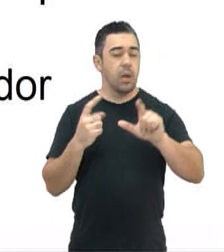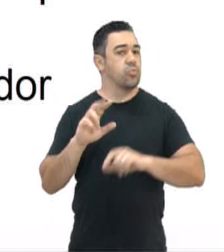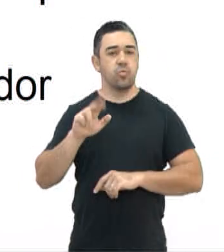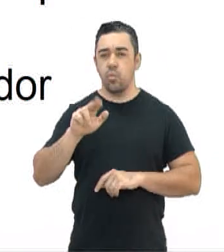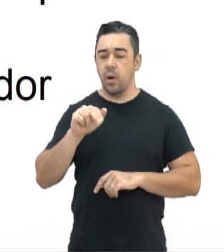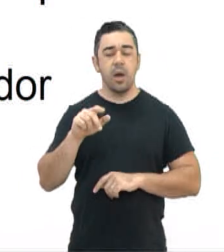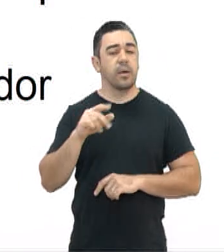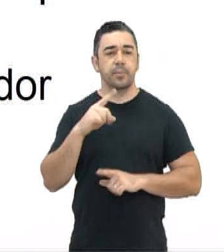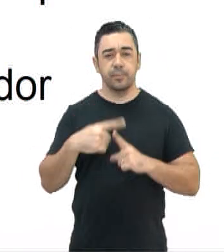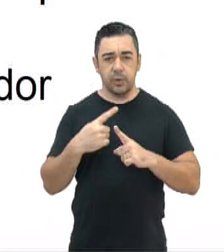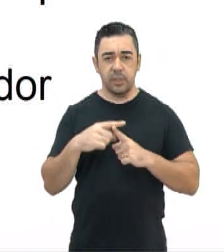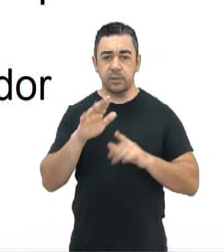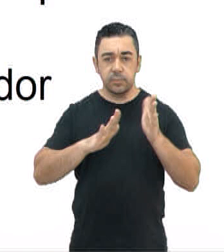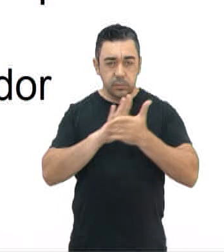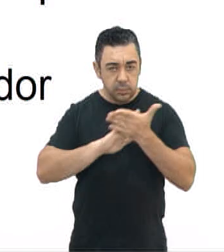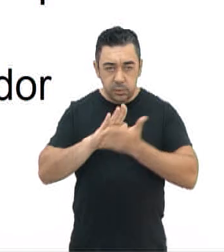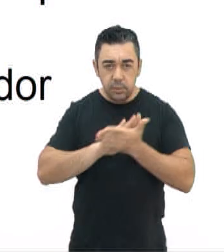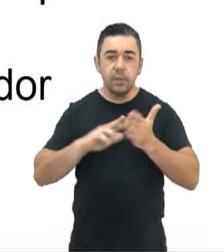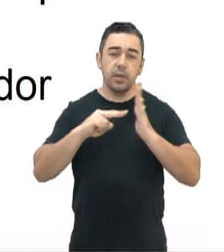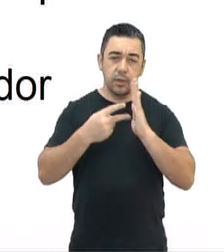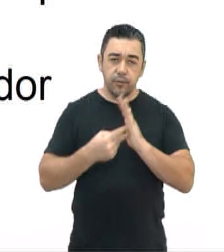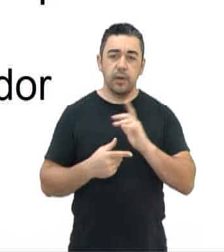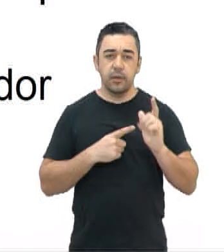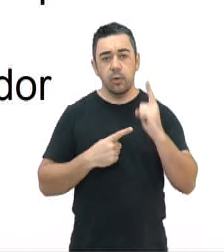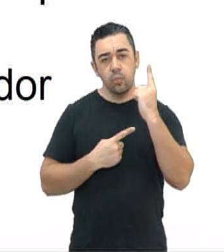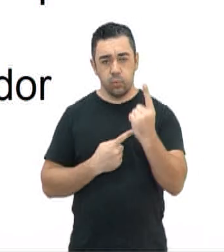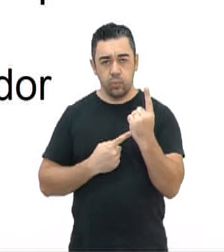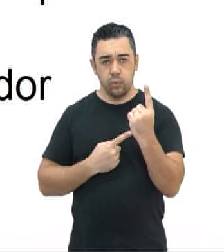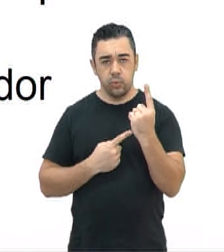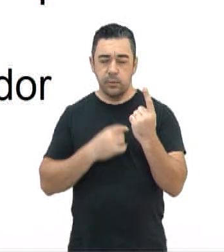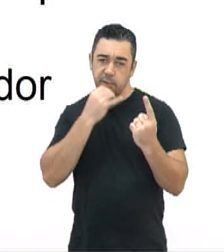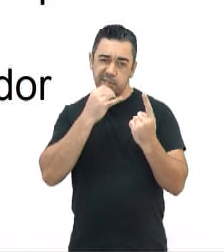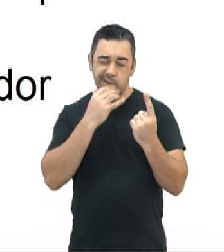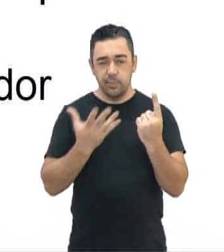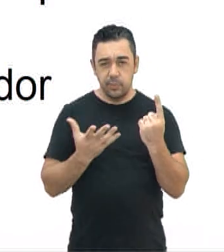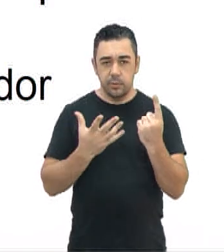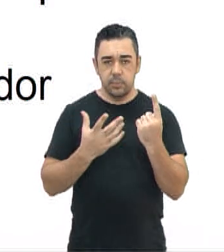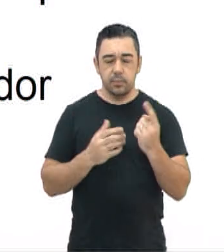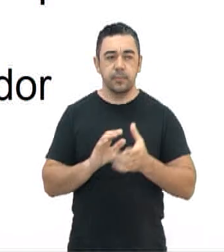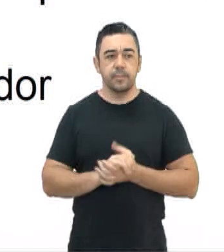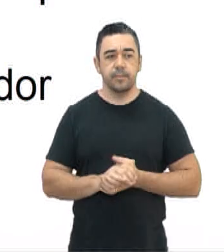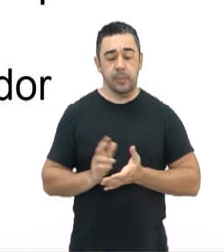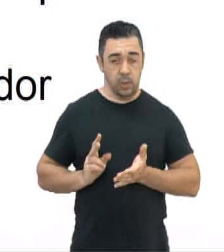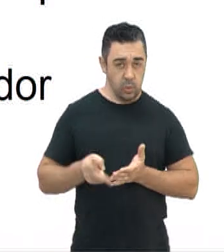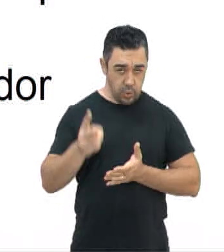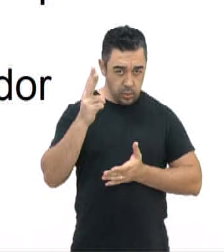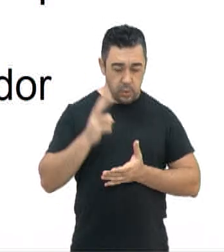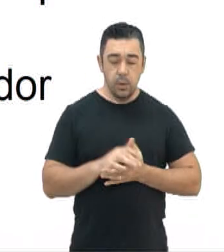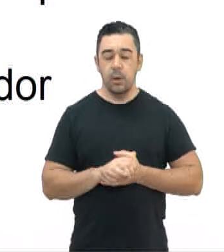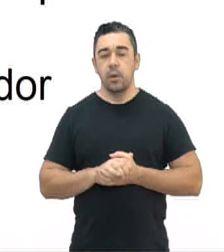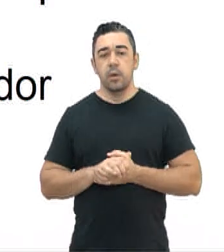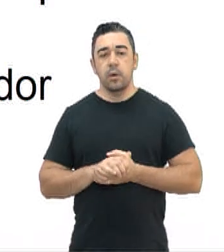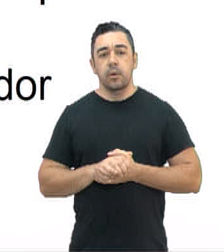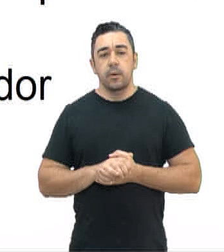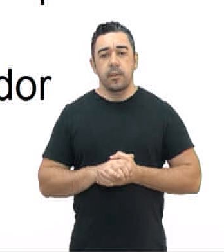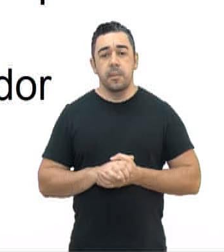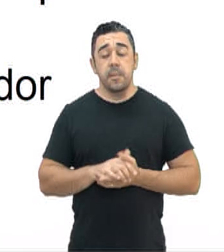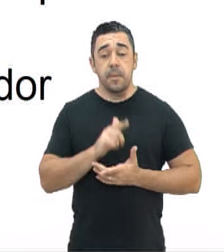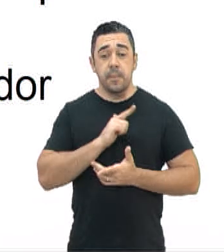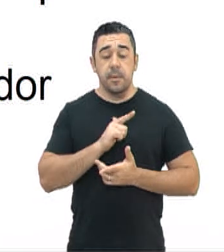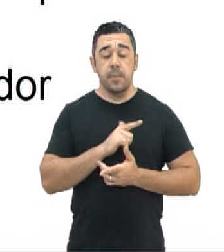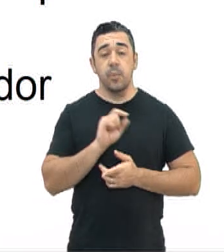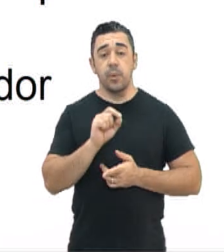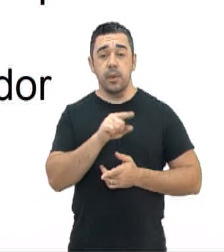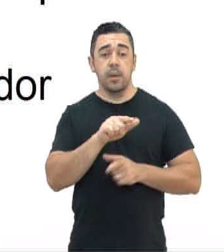mais que não tenha nenhum número na frente dela, é porque tem o número 1. Continuando lá, em que a variável